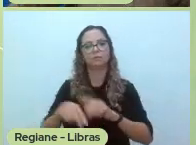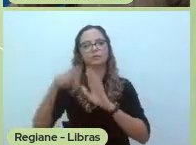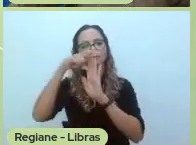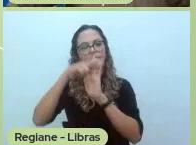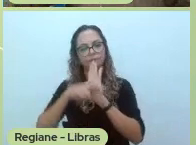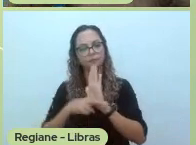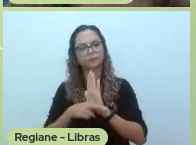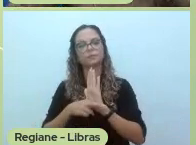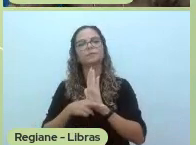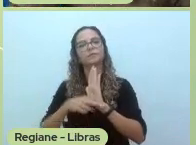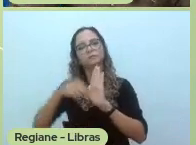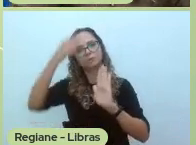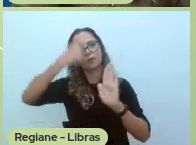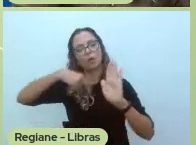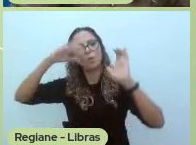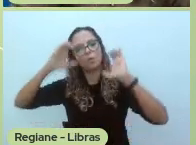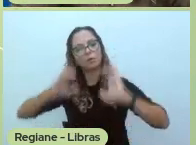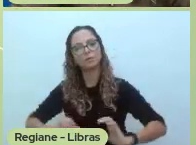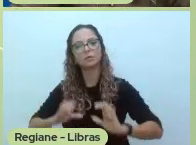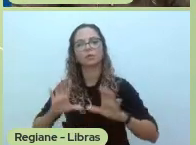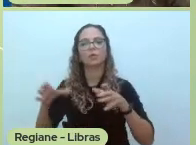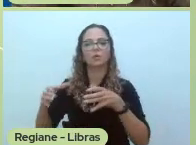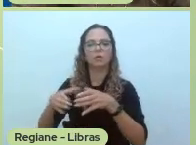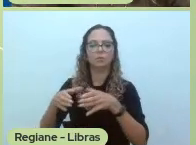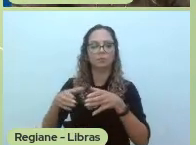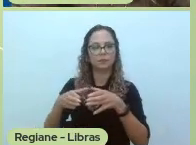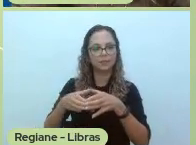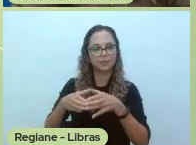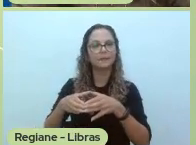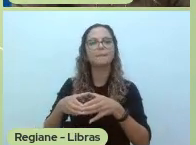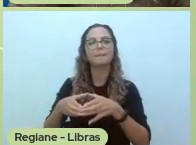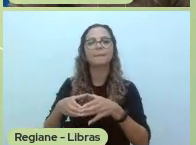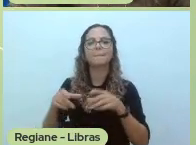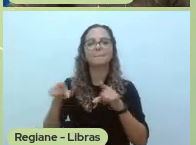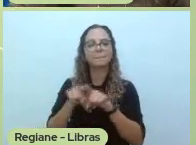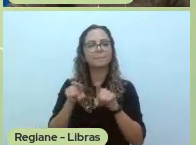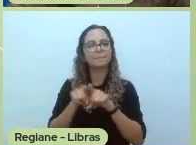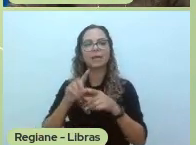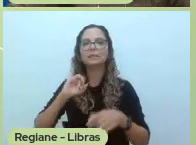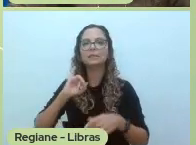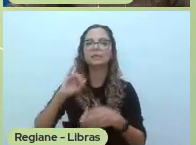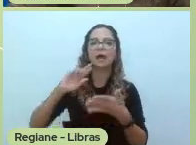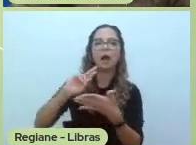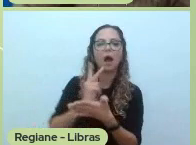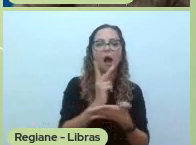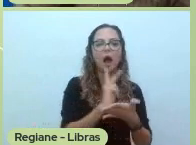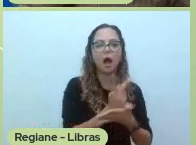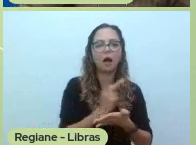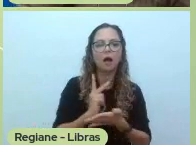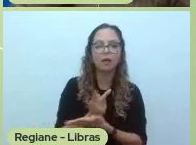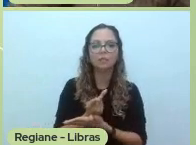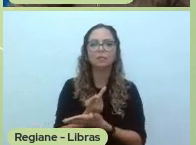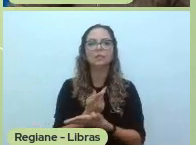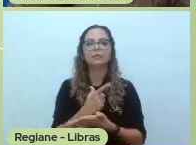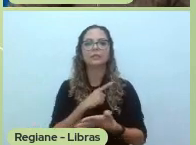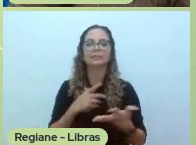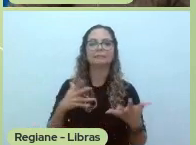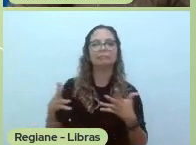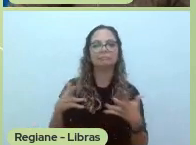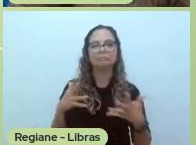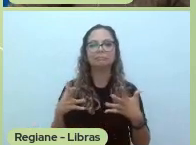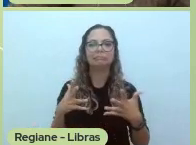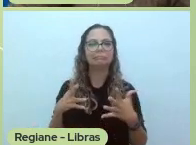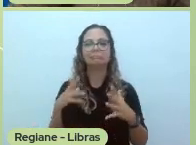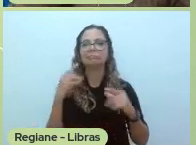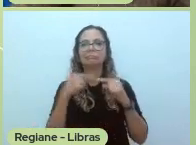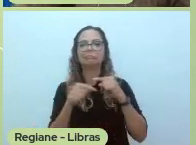de integridade. A gente tem balanço de consequência quando existem algumas questões que fogem ao nosso código de conduta, muito